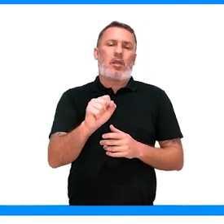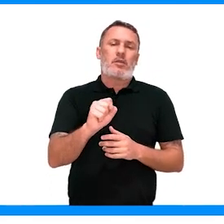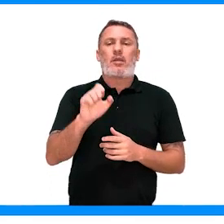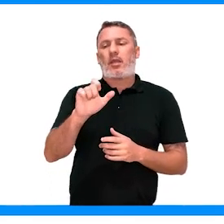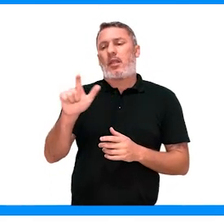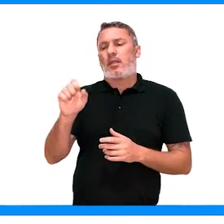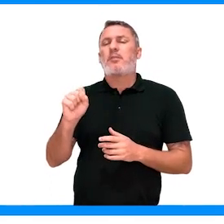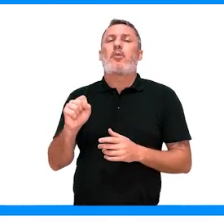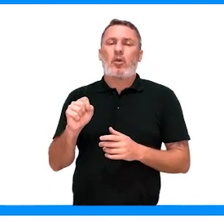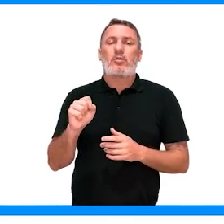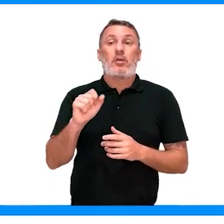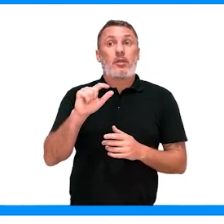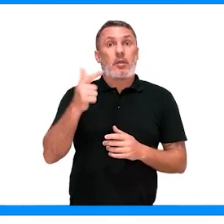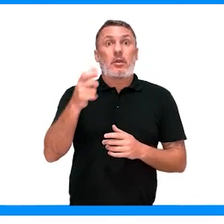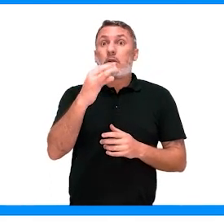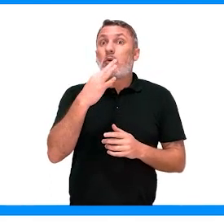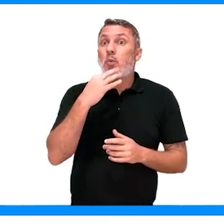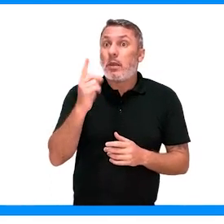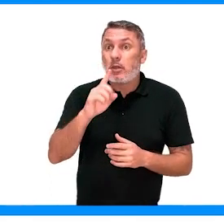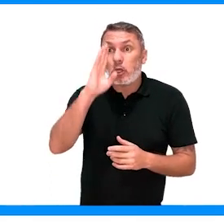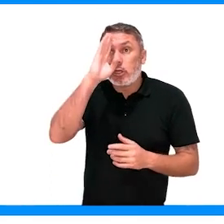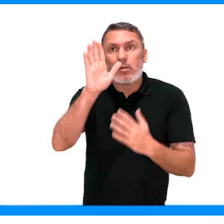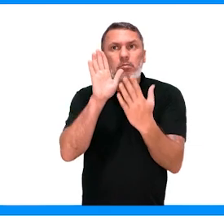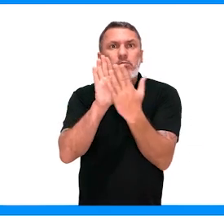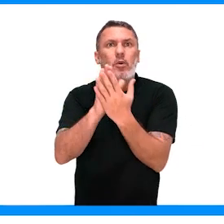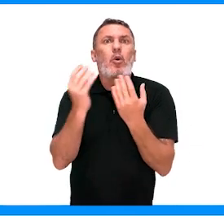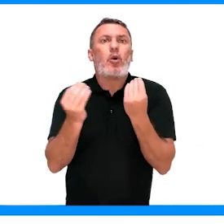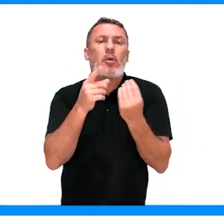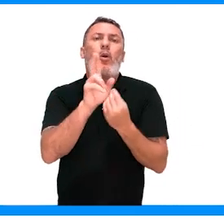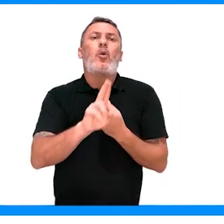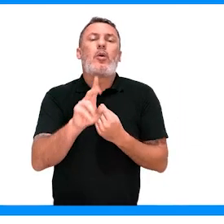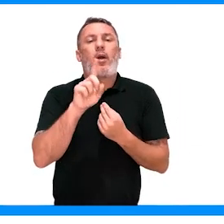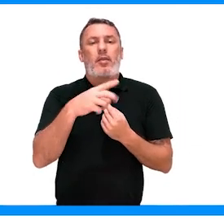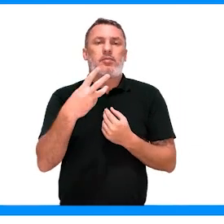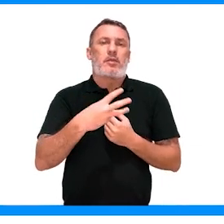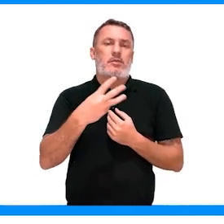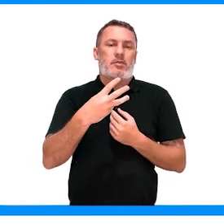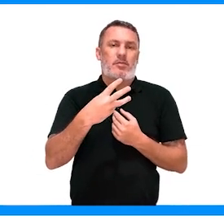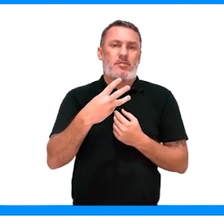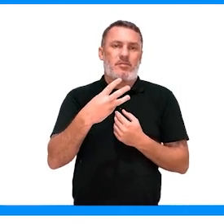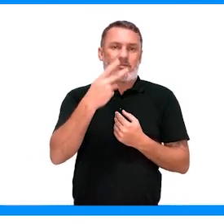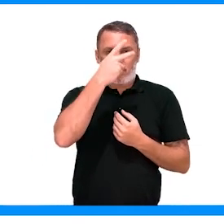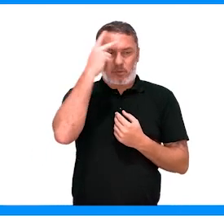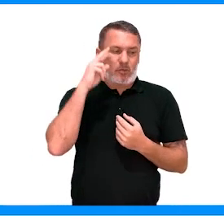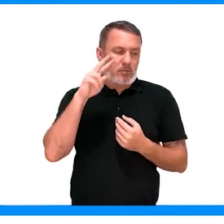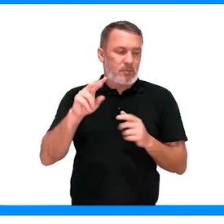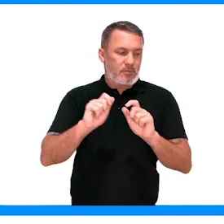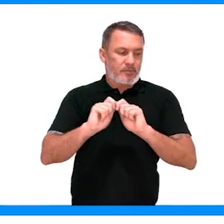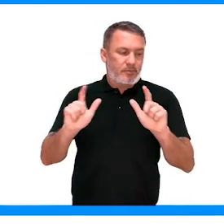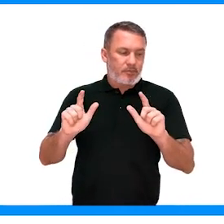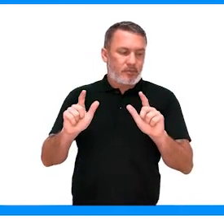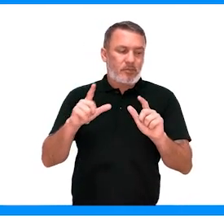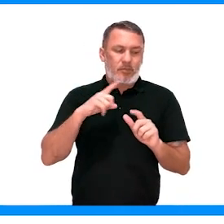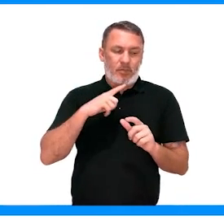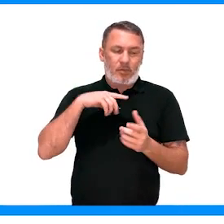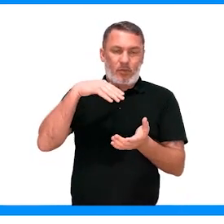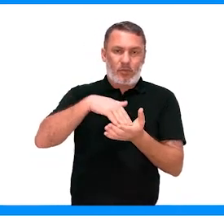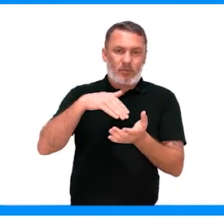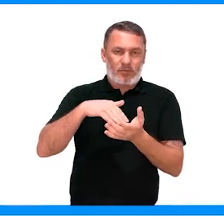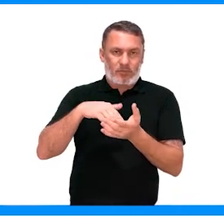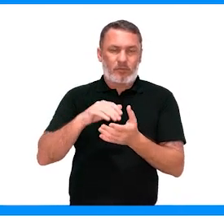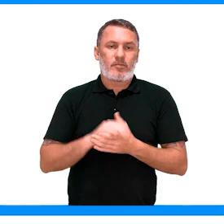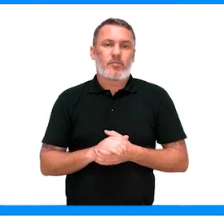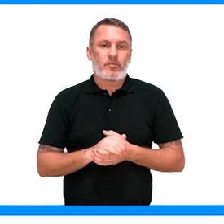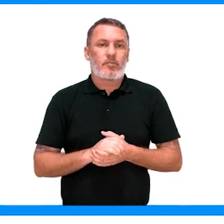que você não conhece, você vai estar falando diretamente com ela, mas você vai usar a terceira pessoa. Senhor, senhora,